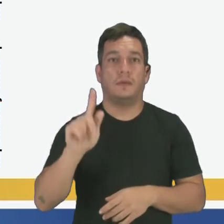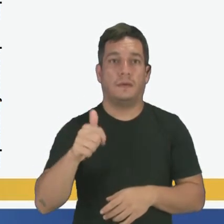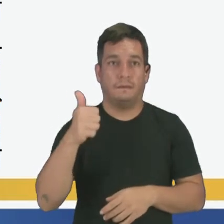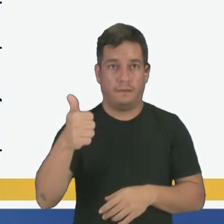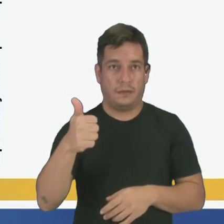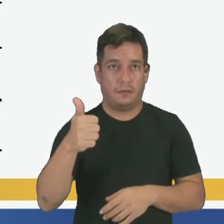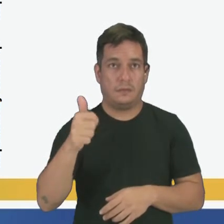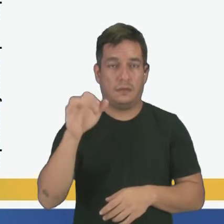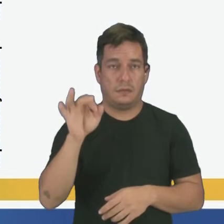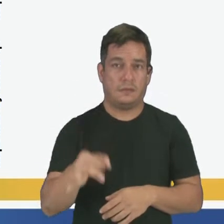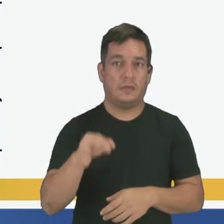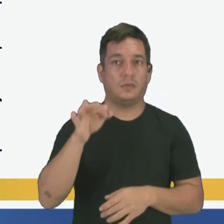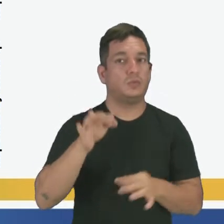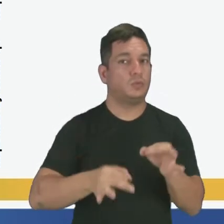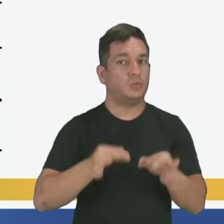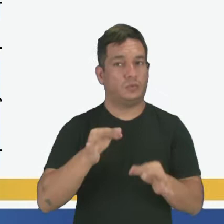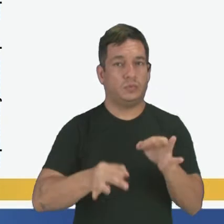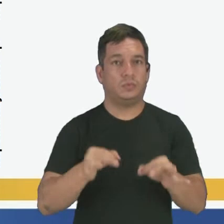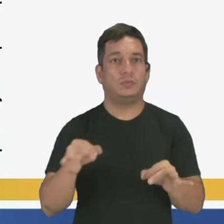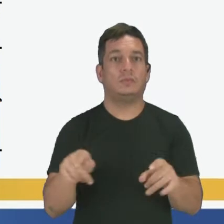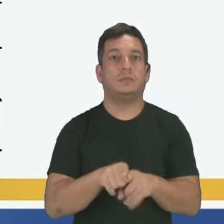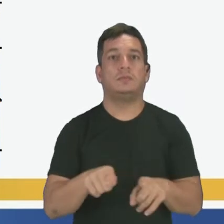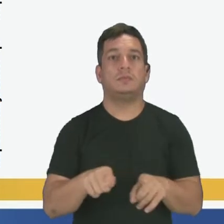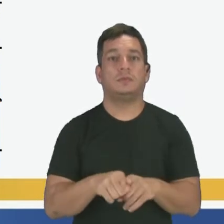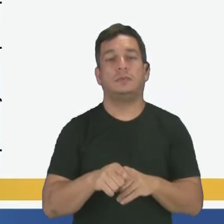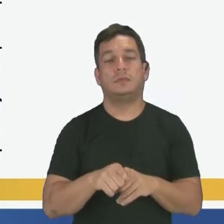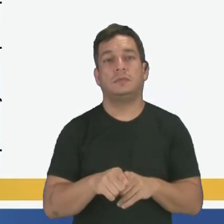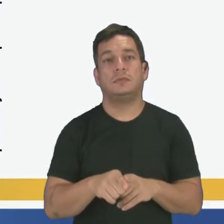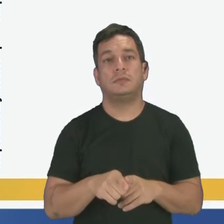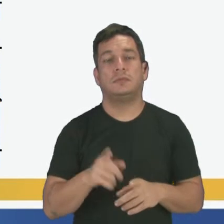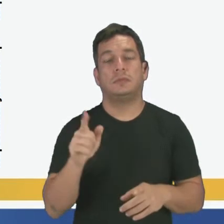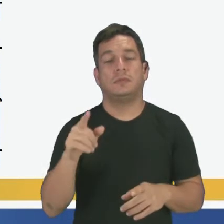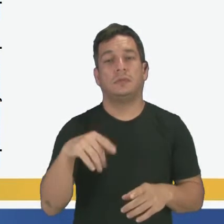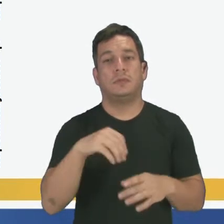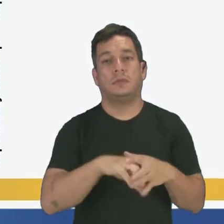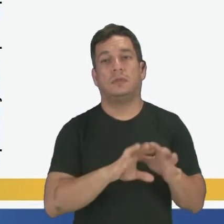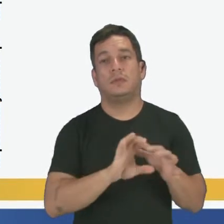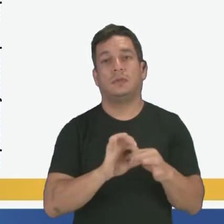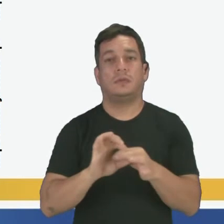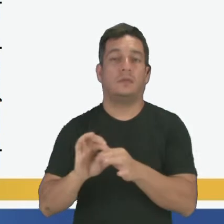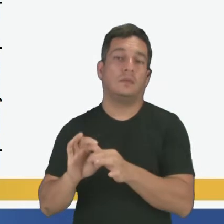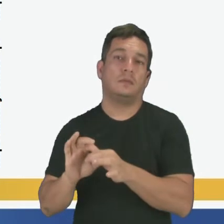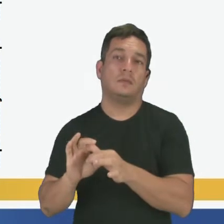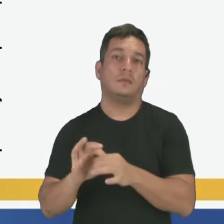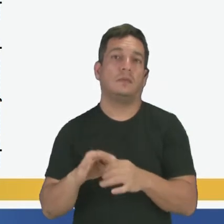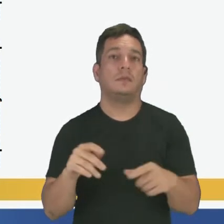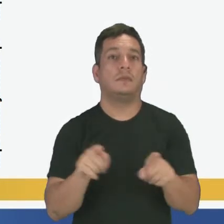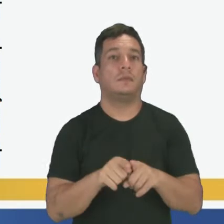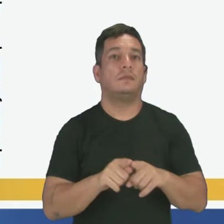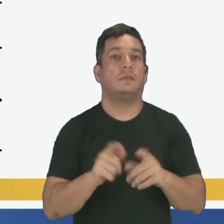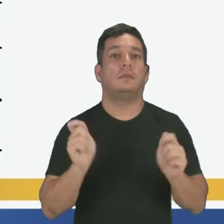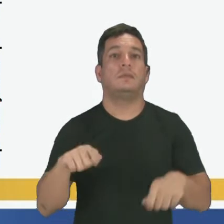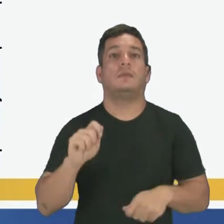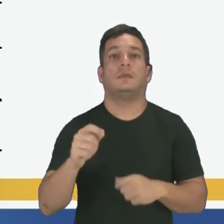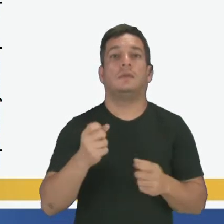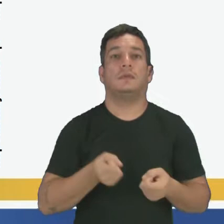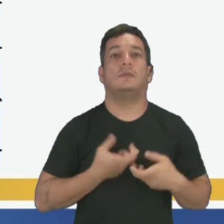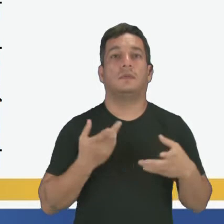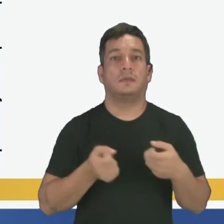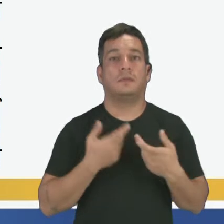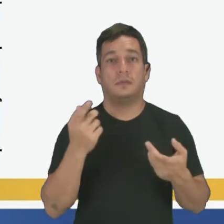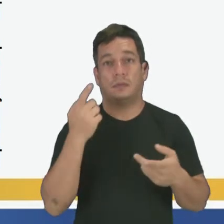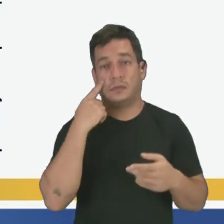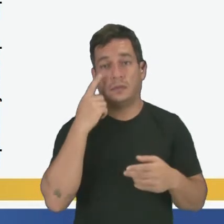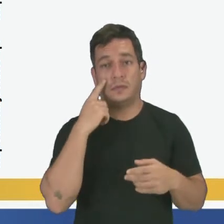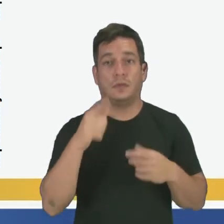considerado válido, correto e justo, né? Então, dentro dessa contextualização, também pode ser definido expressões,